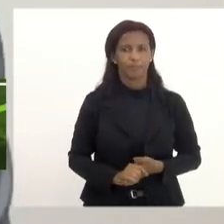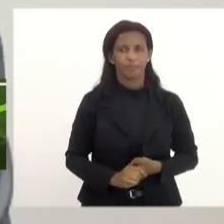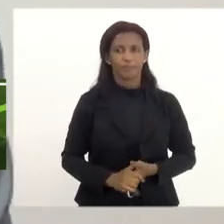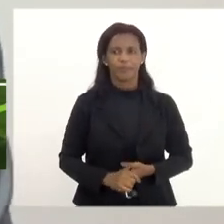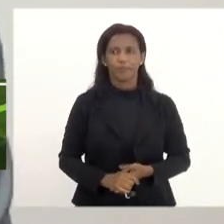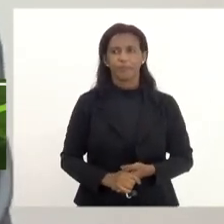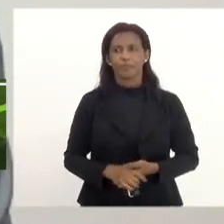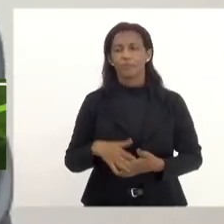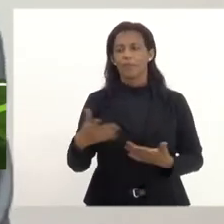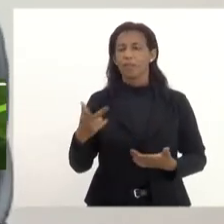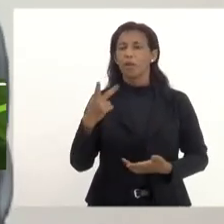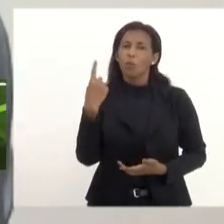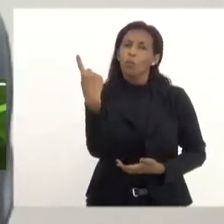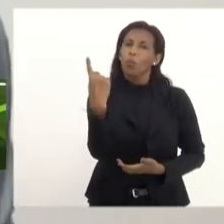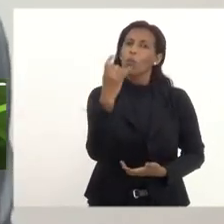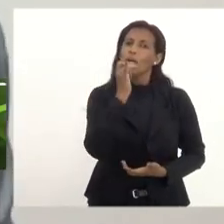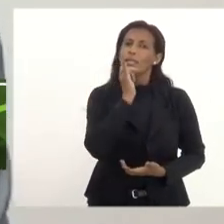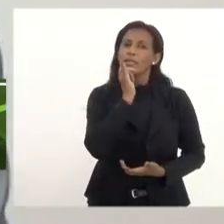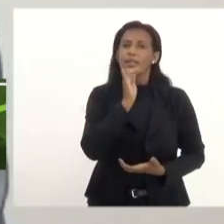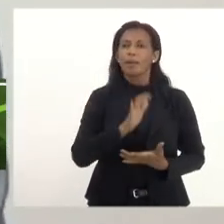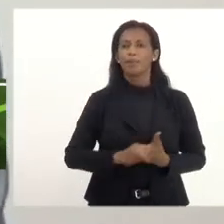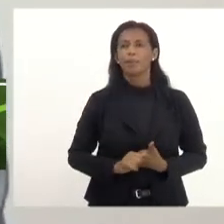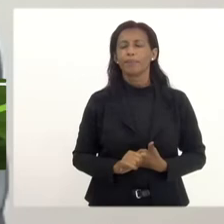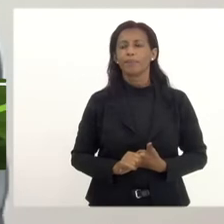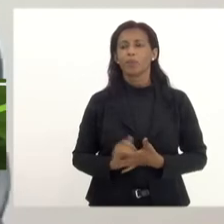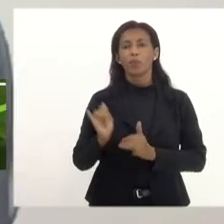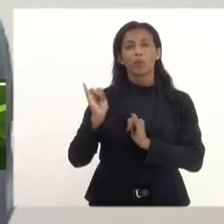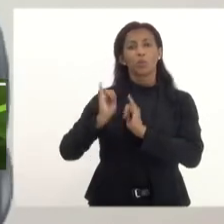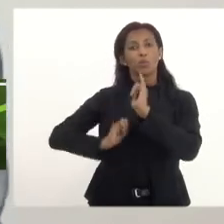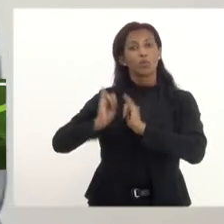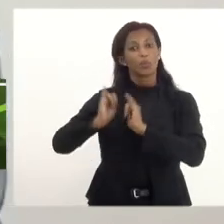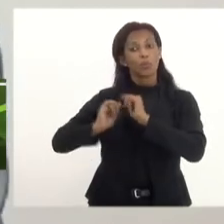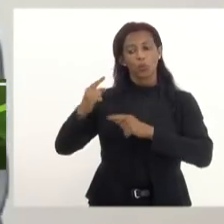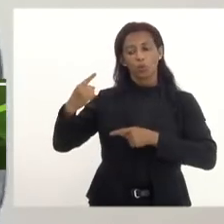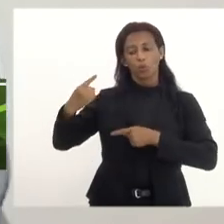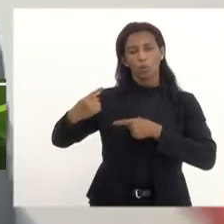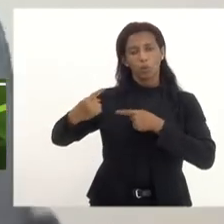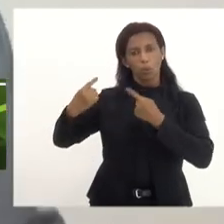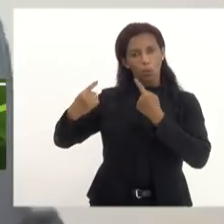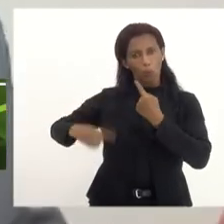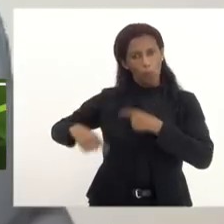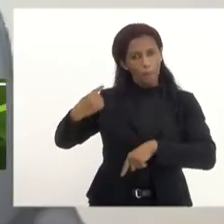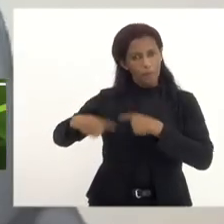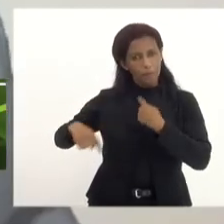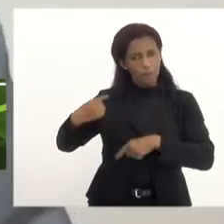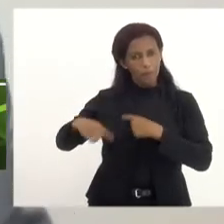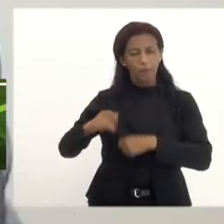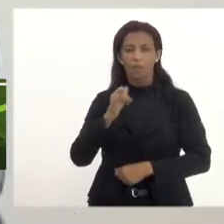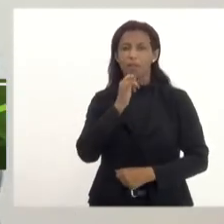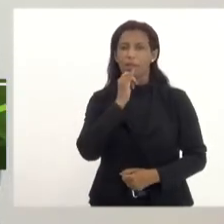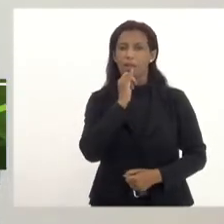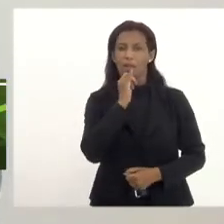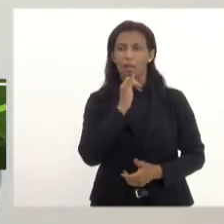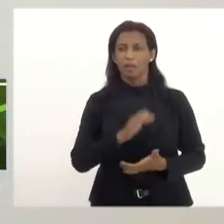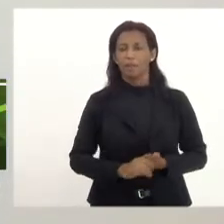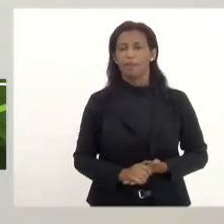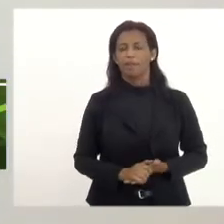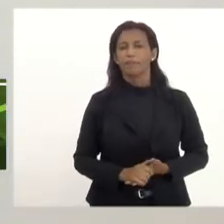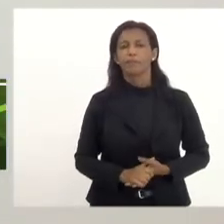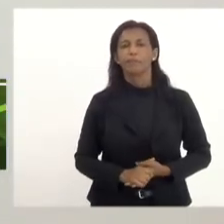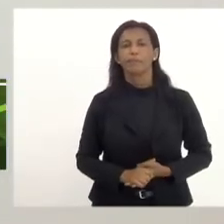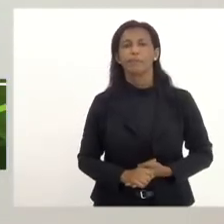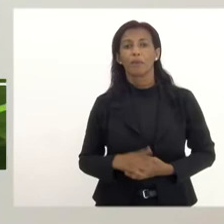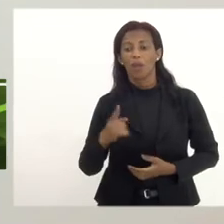Então, eu vou dar um exemplo aqui, por exemplo, de uma indústria competitiva, exemplo da parte de subsea,